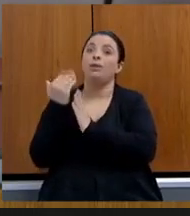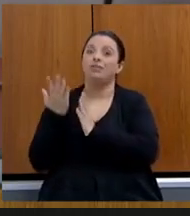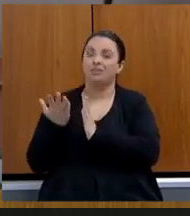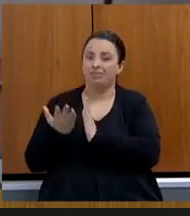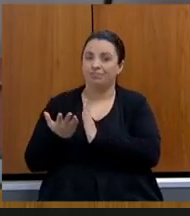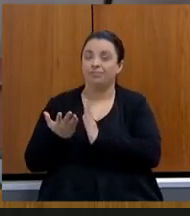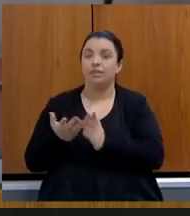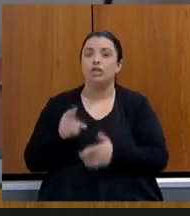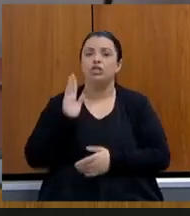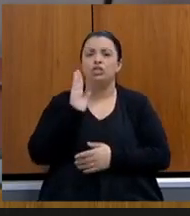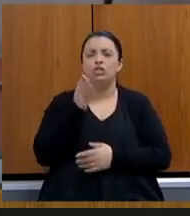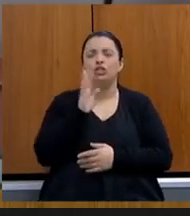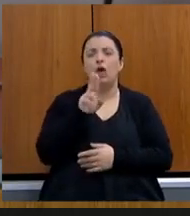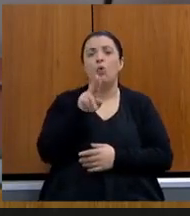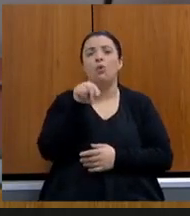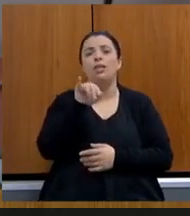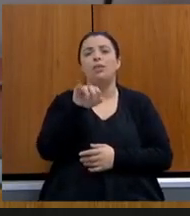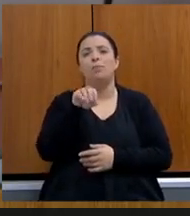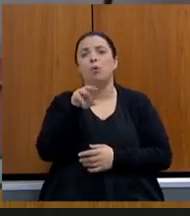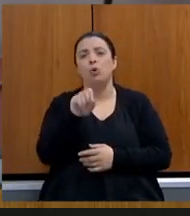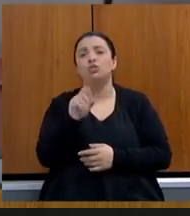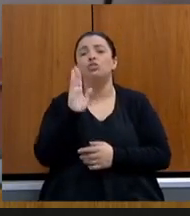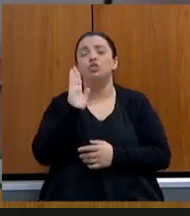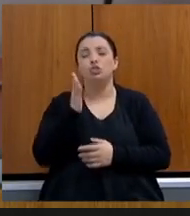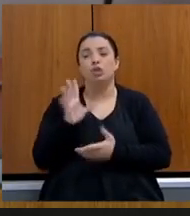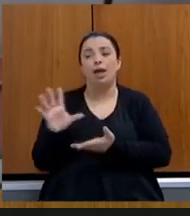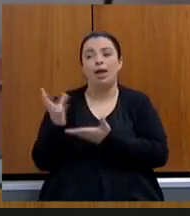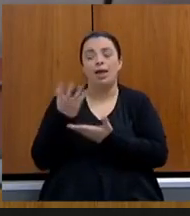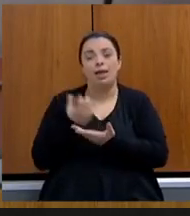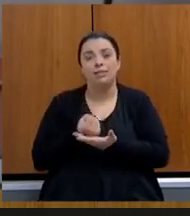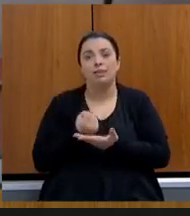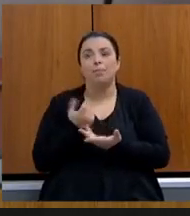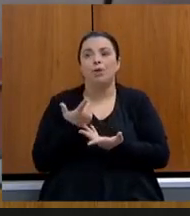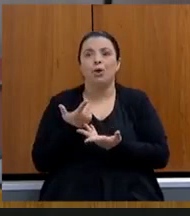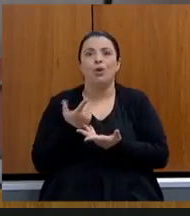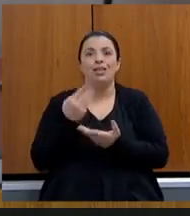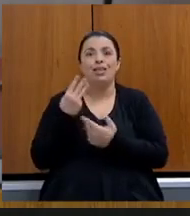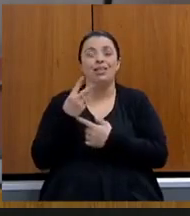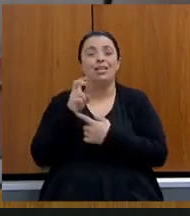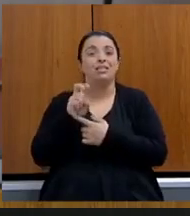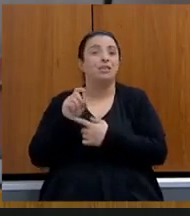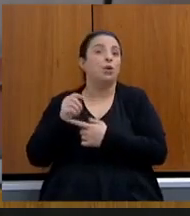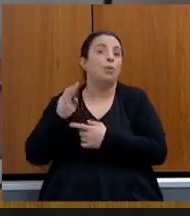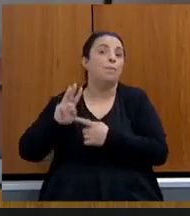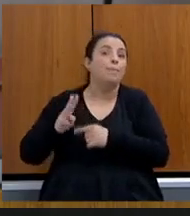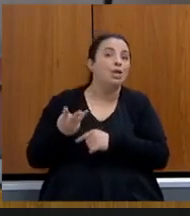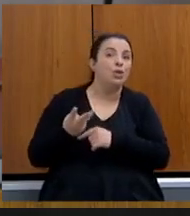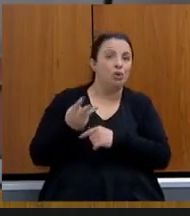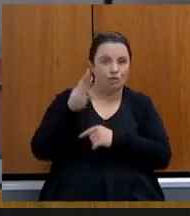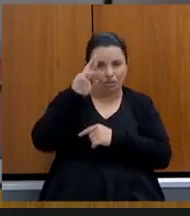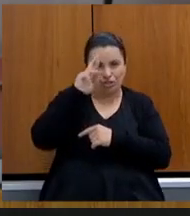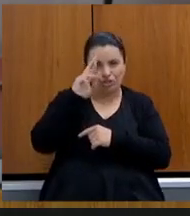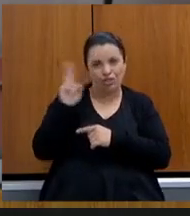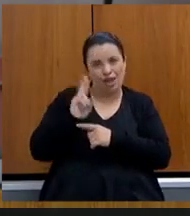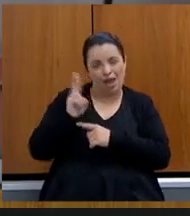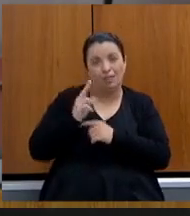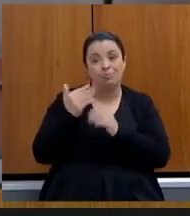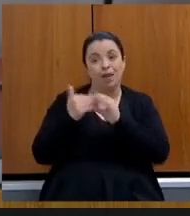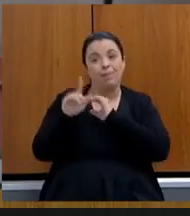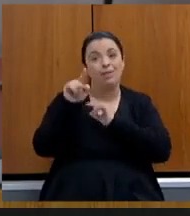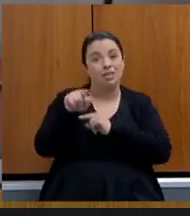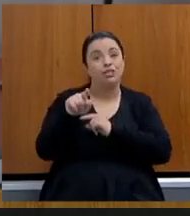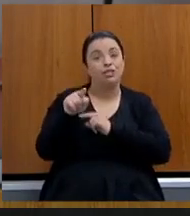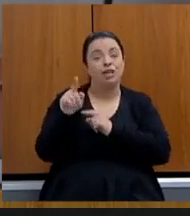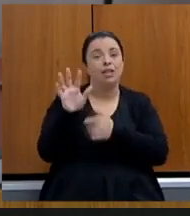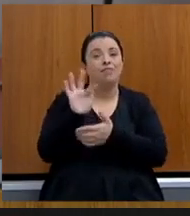da unimontes de 35 milhões de reais para aplicação é investimento né A senhora tá acompanhando isso né pela confirmação